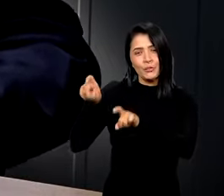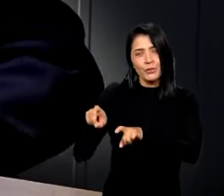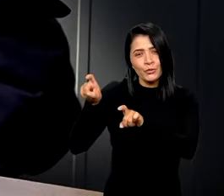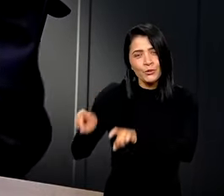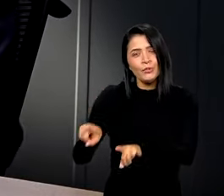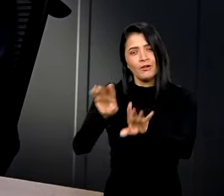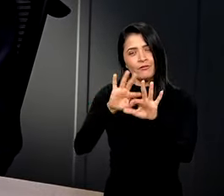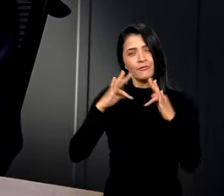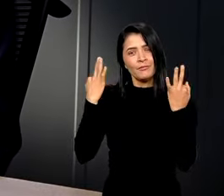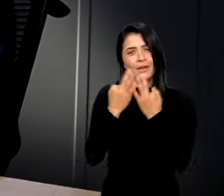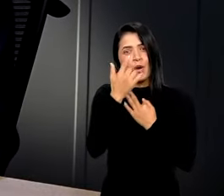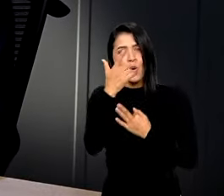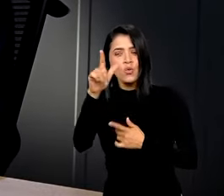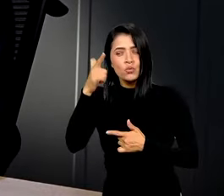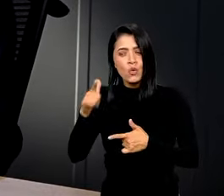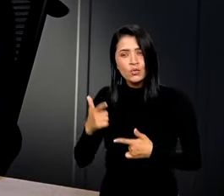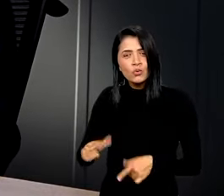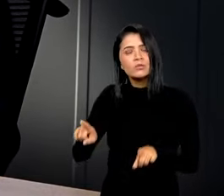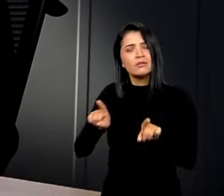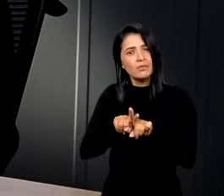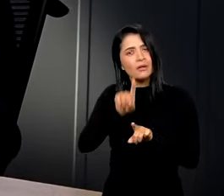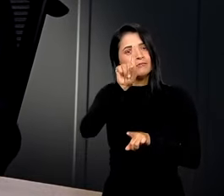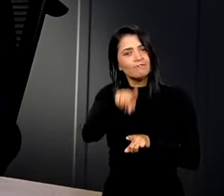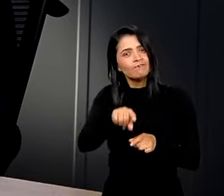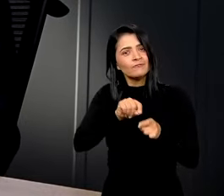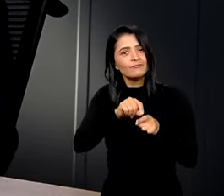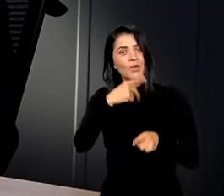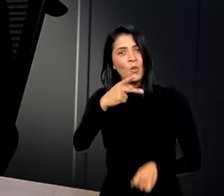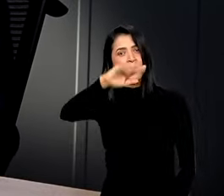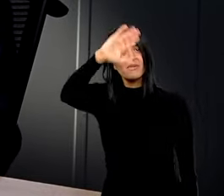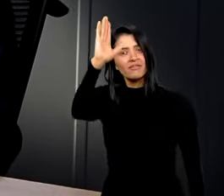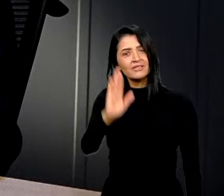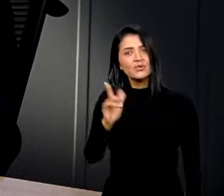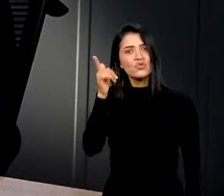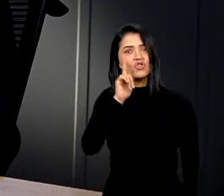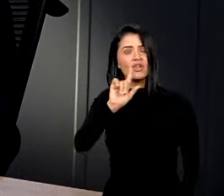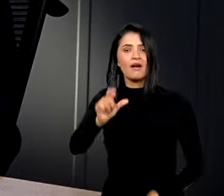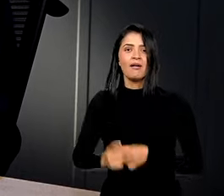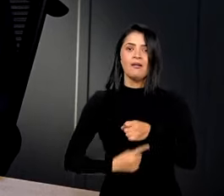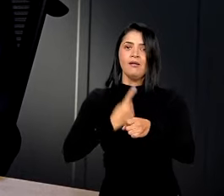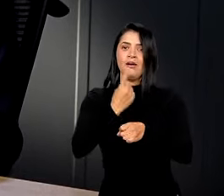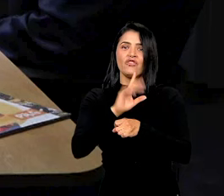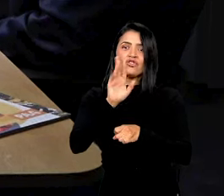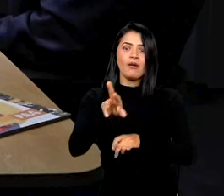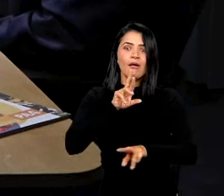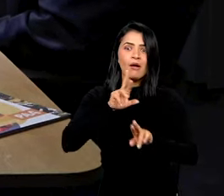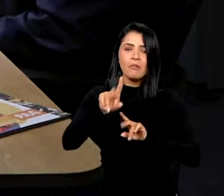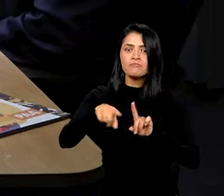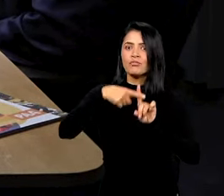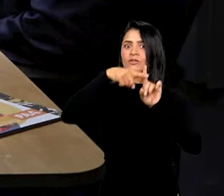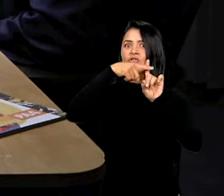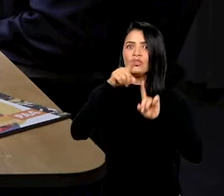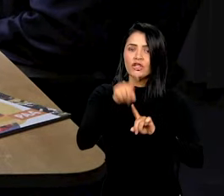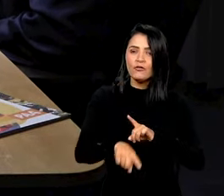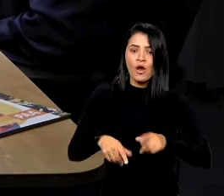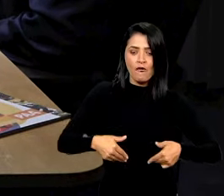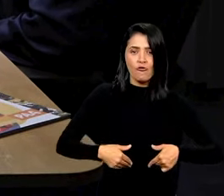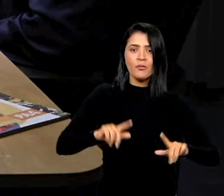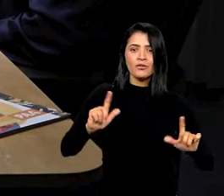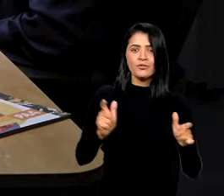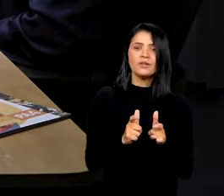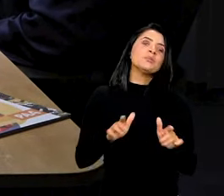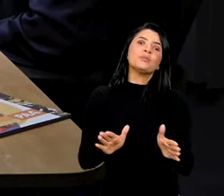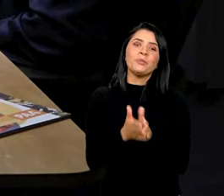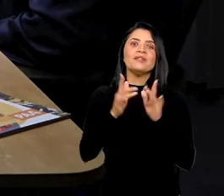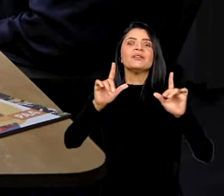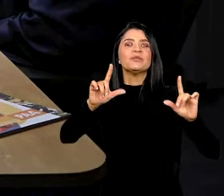de outras iniciativas, que está fazendo com que o Brasil já colha no primeiro ano esses resultados de redução da fome e da pobreza. É